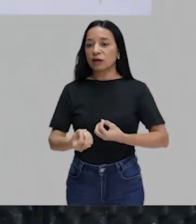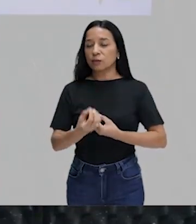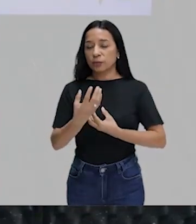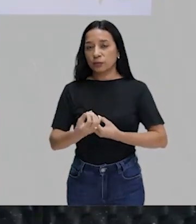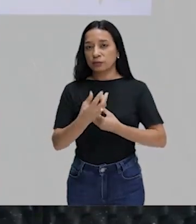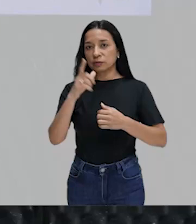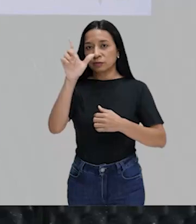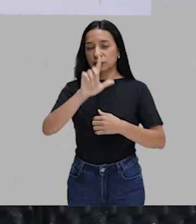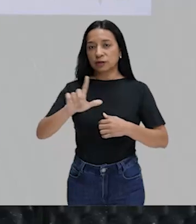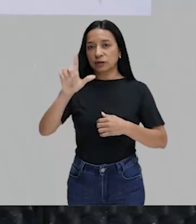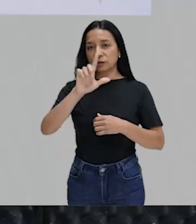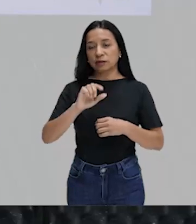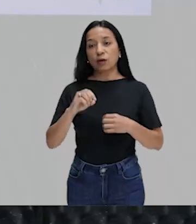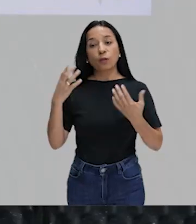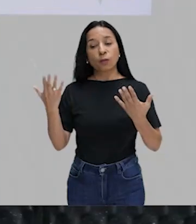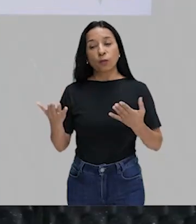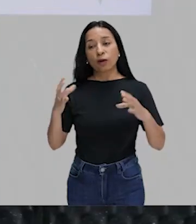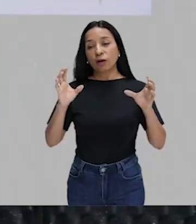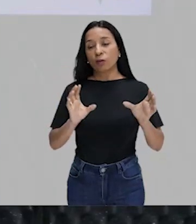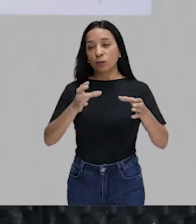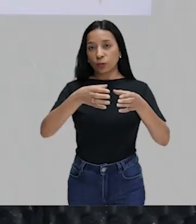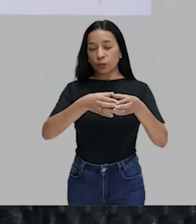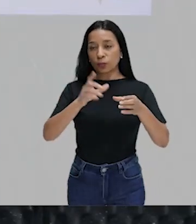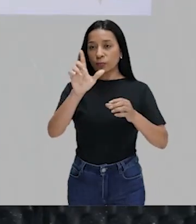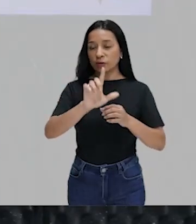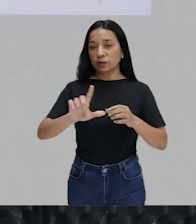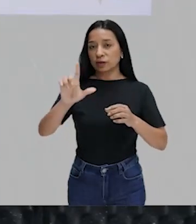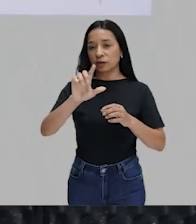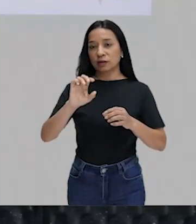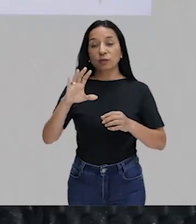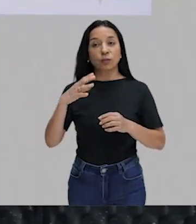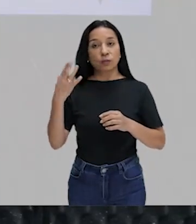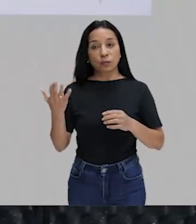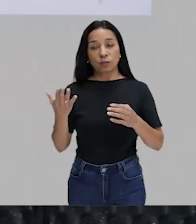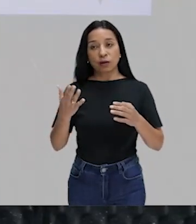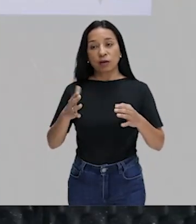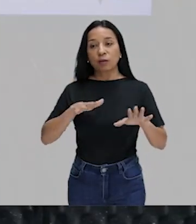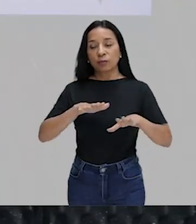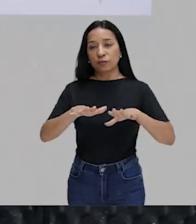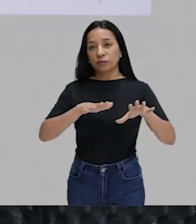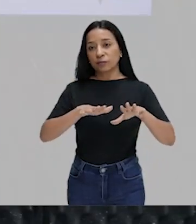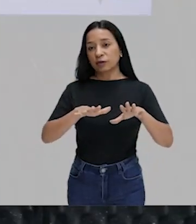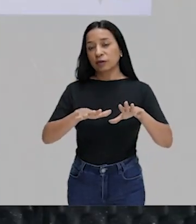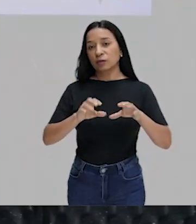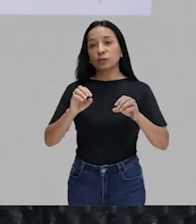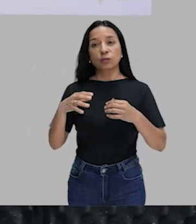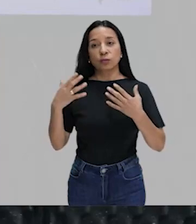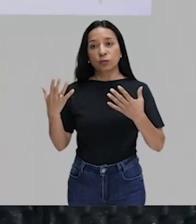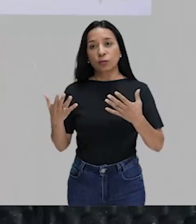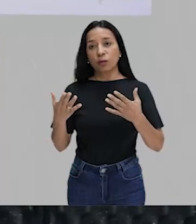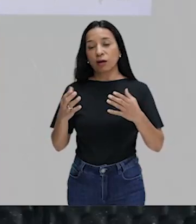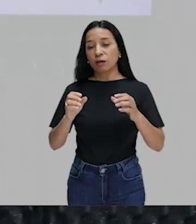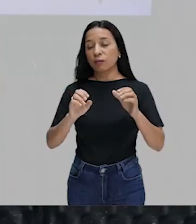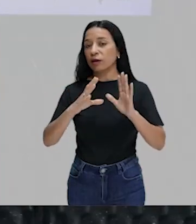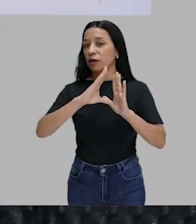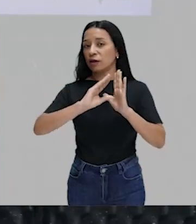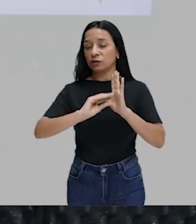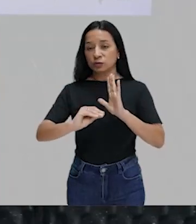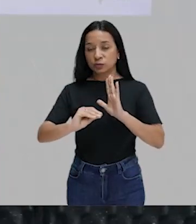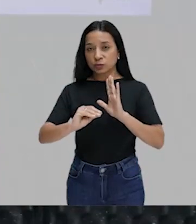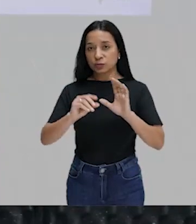Qual escola ou qual movimento ou qual estilo literário? Vocês sabem que essas